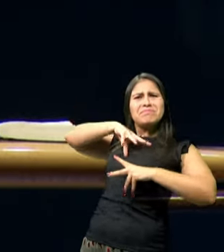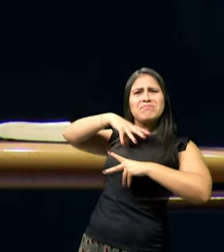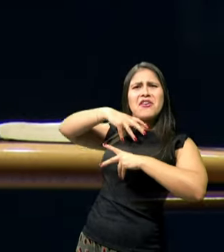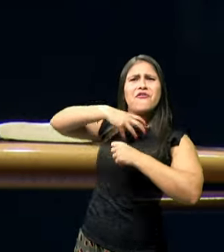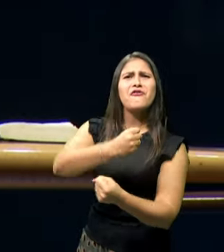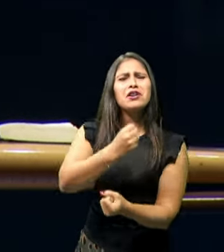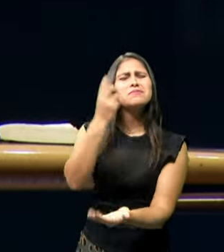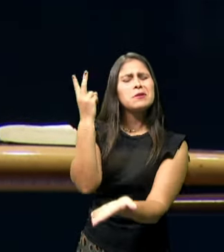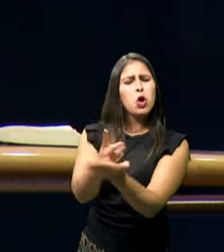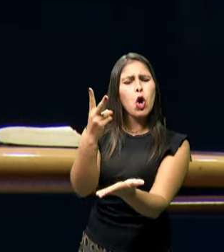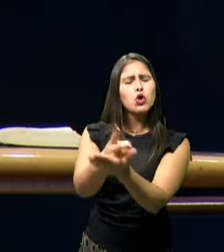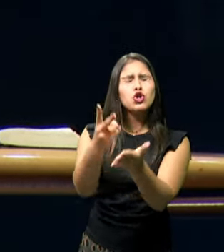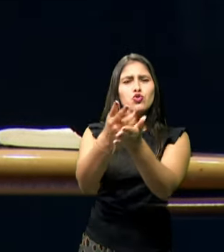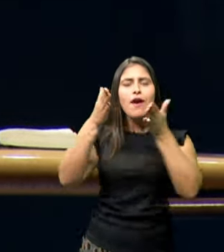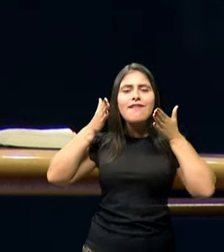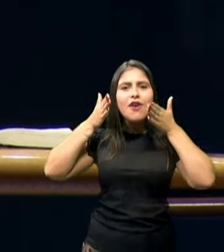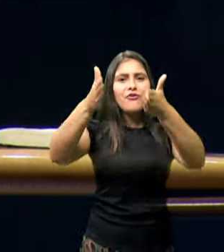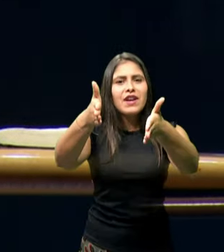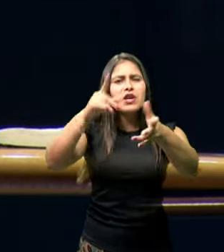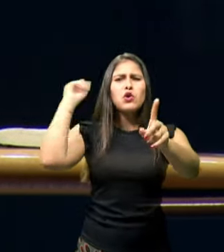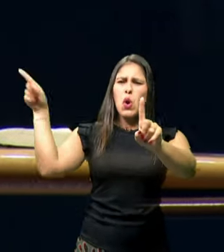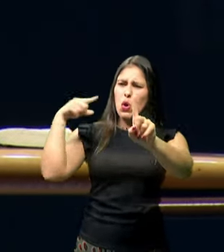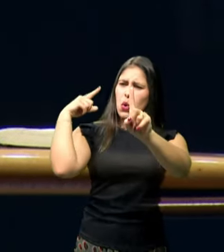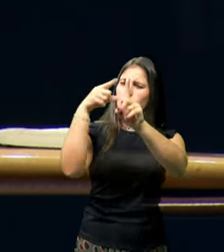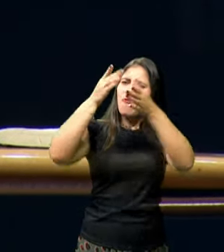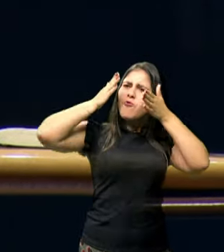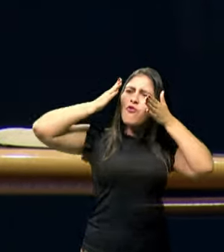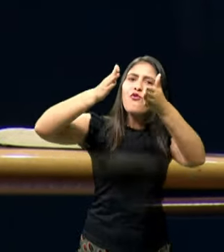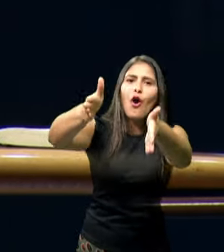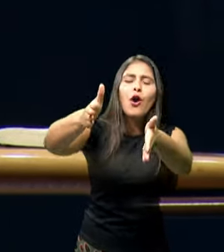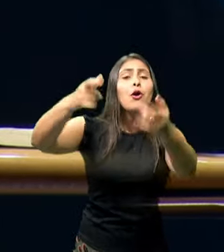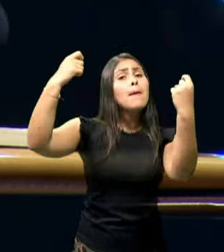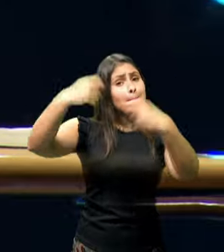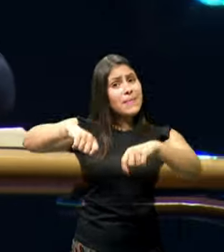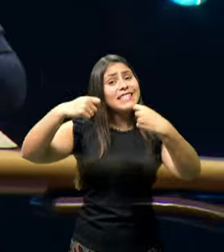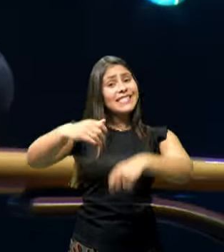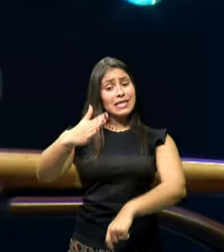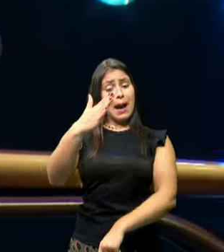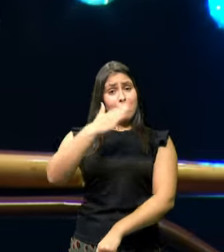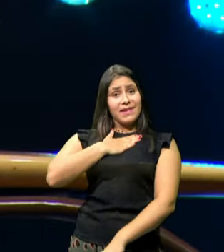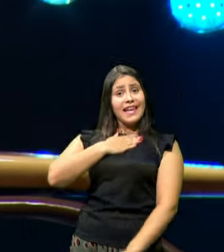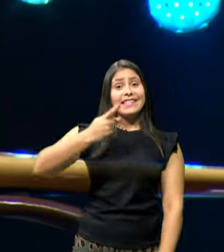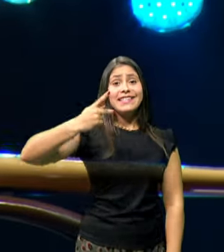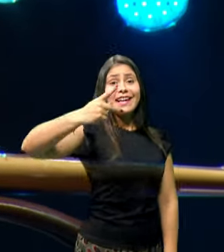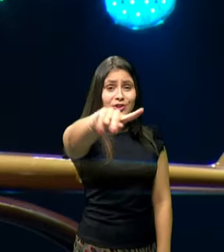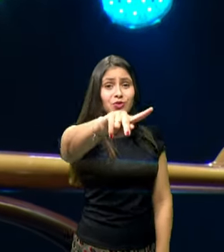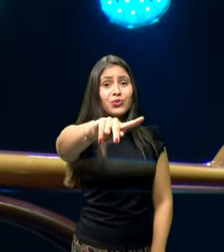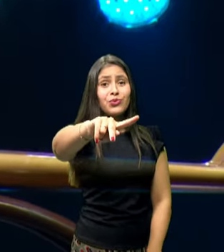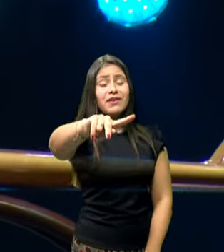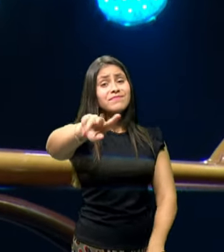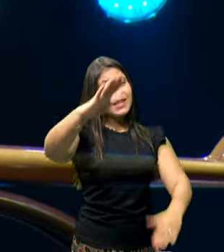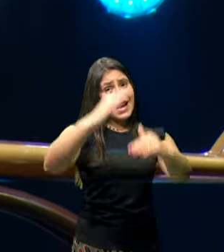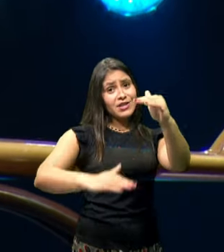para frente, para prosseguir para o alvo. Essa tem que ser a minha e a sua atitude. Dá para